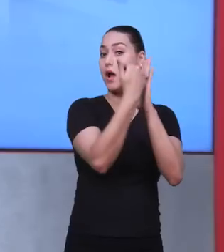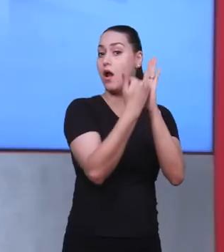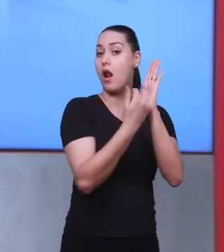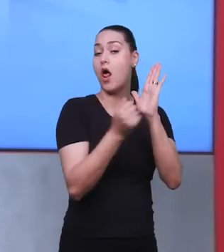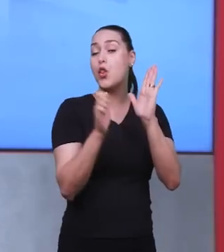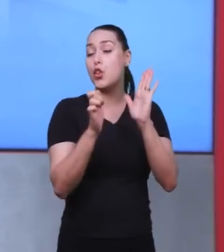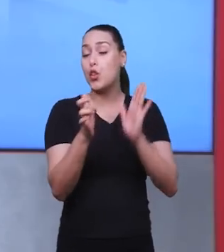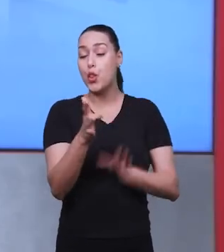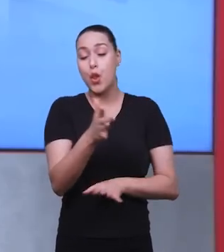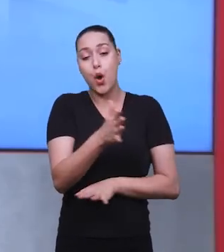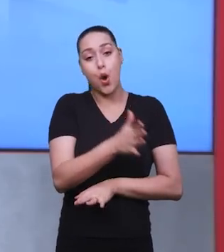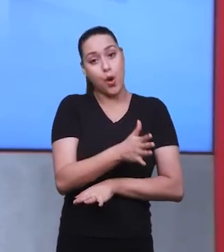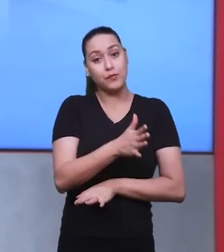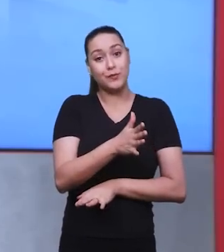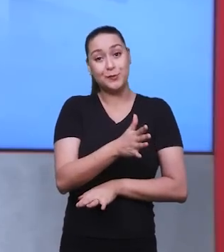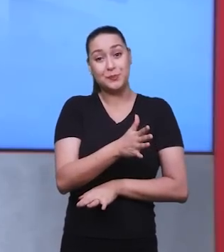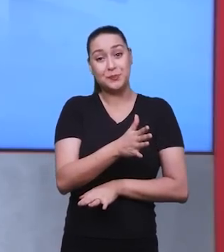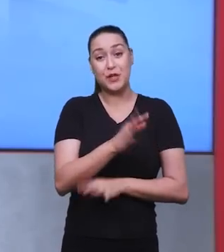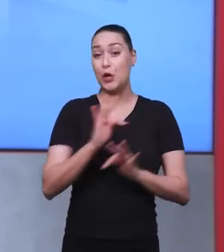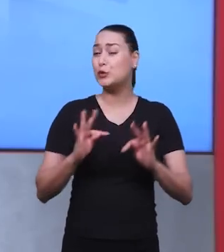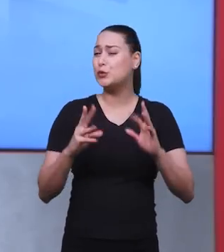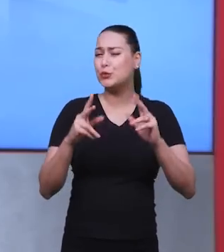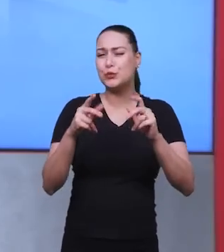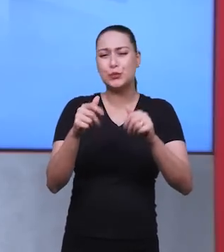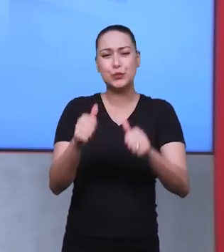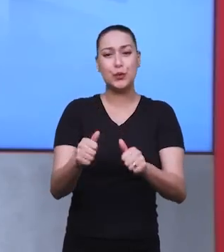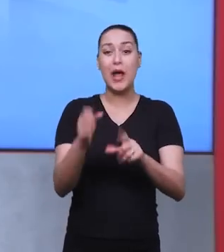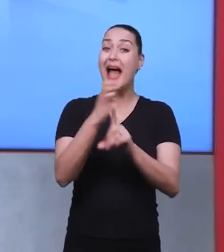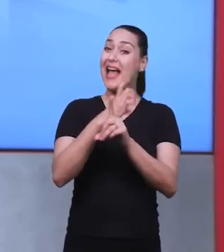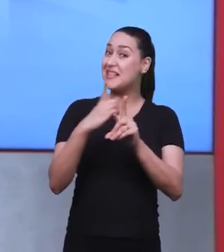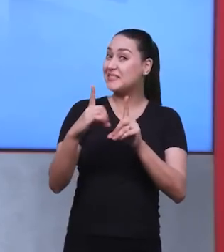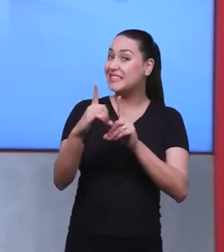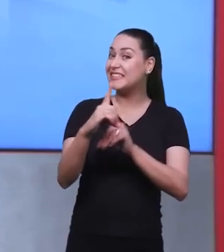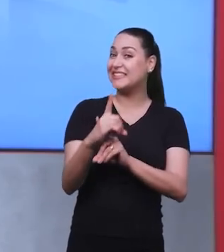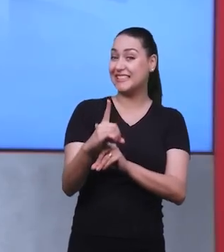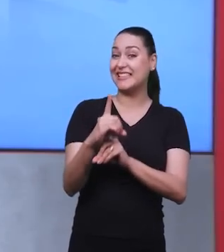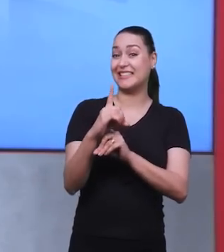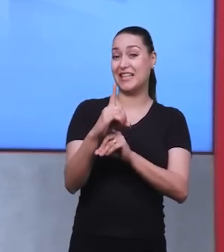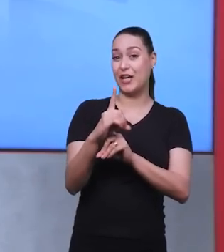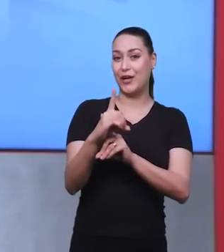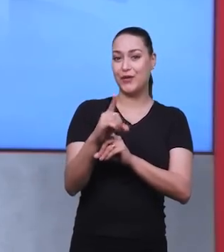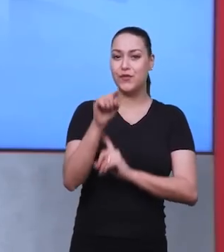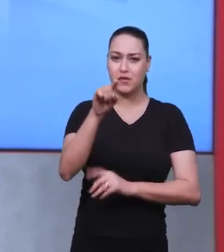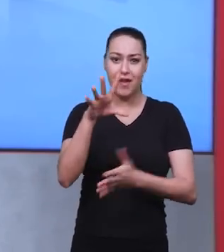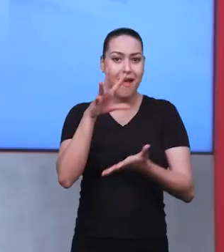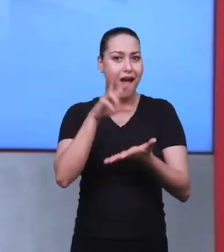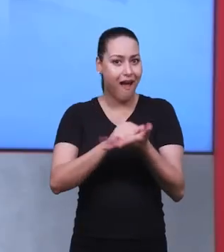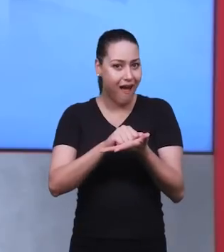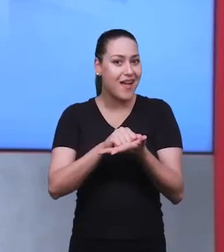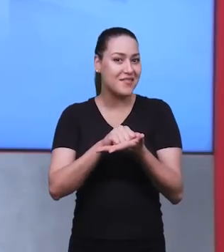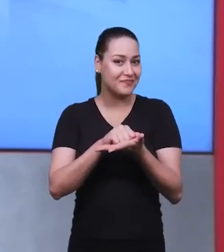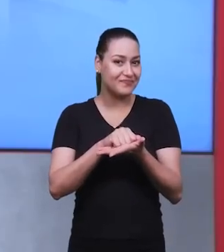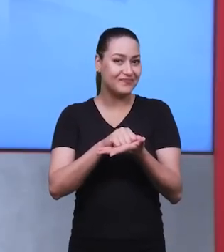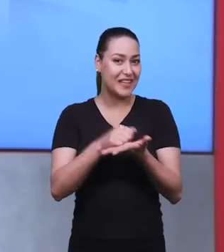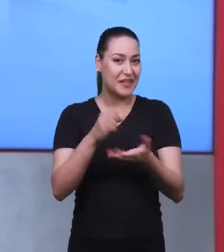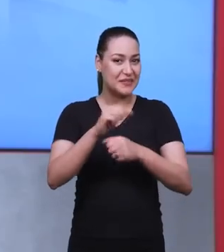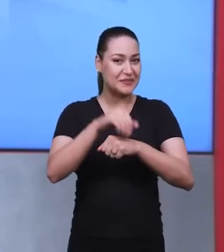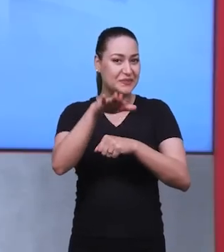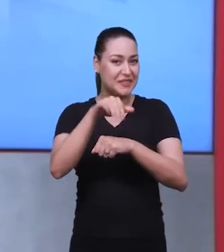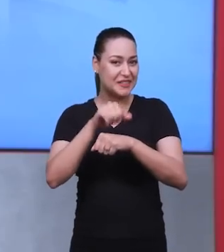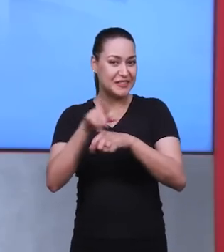na programação do YouTube, a nossa programação totalmente voltada à Escola Bíblica Dominical. Então faça sua inscrição